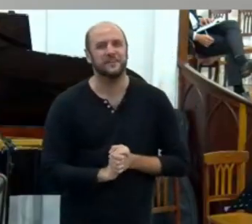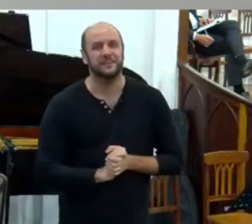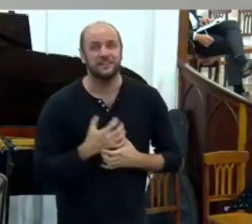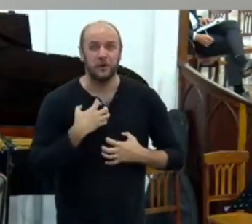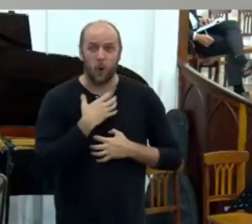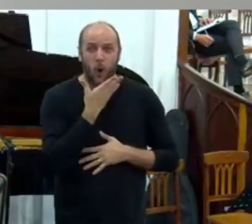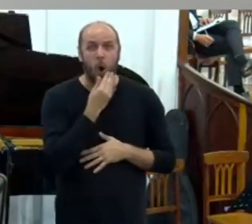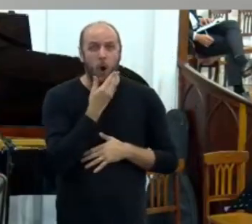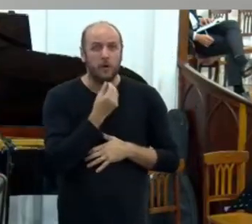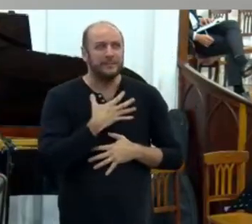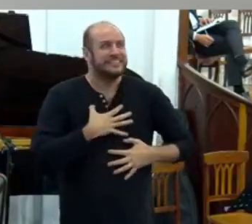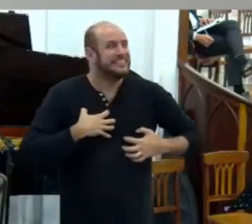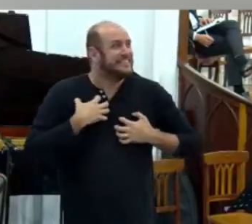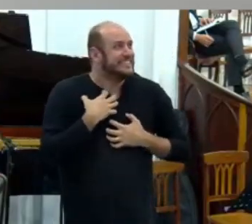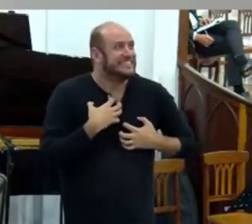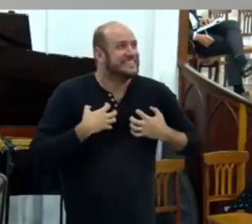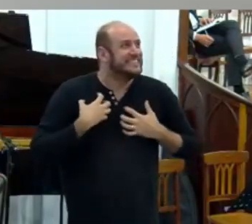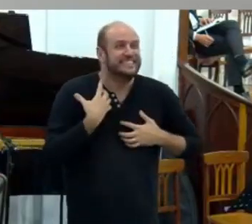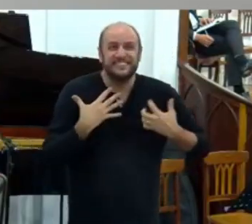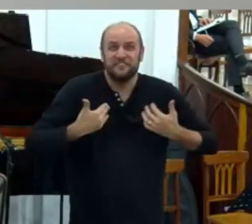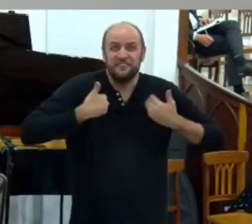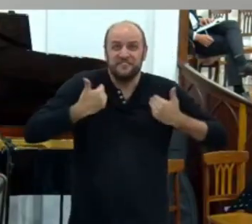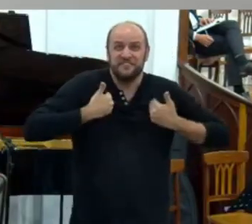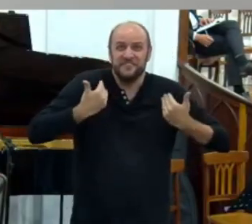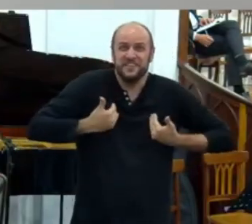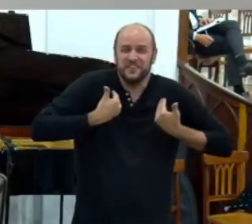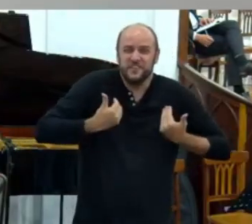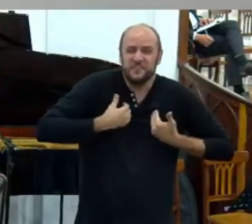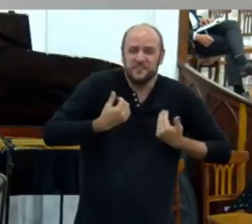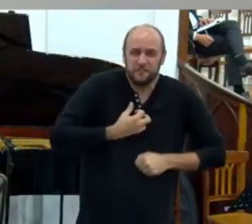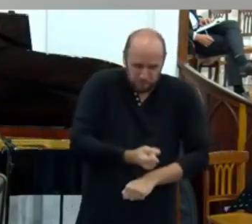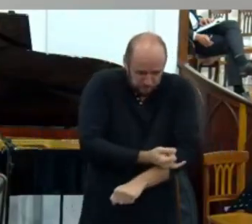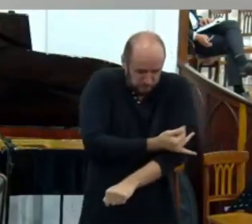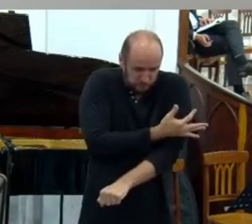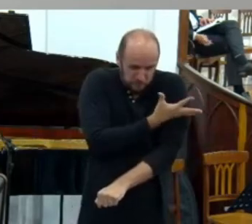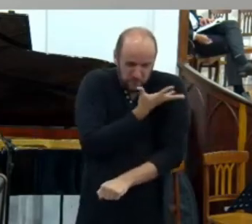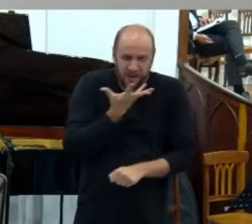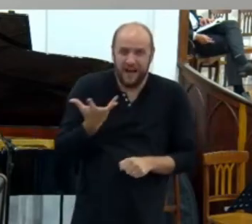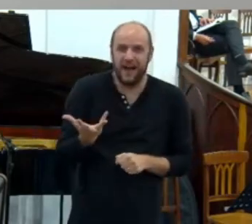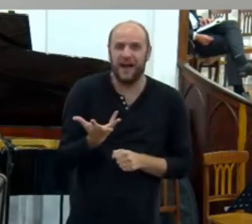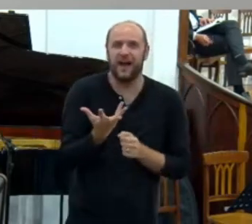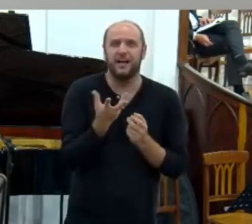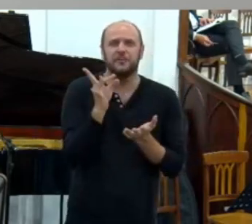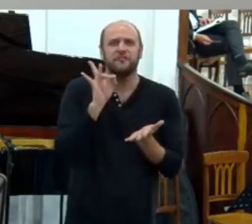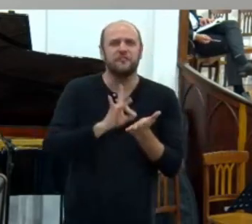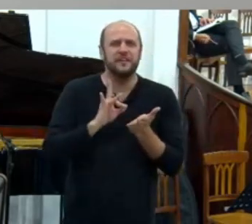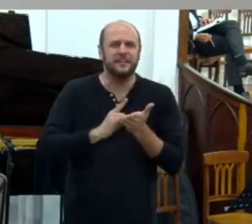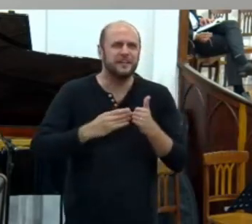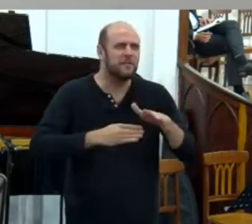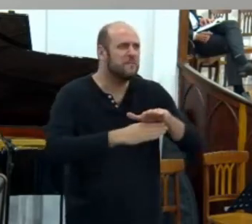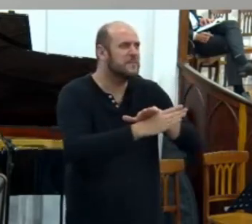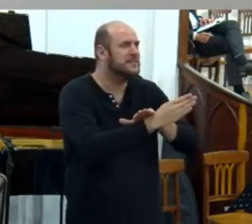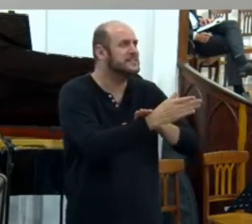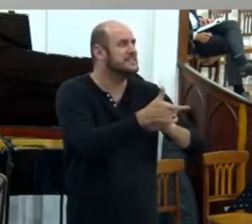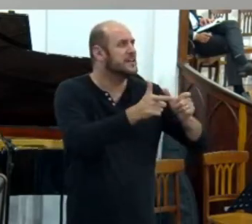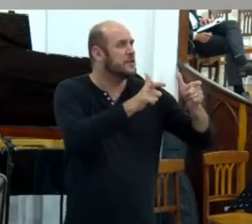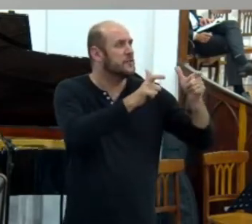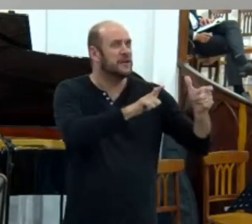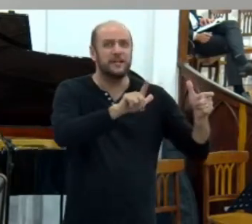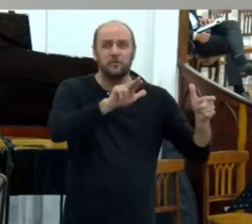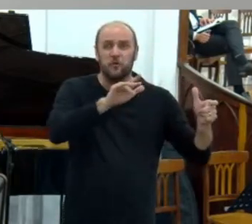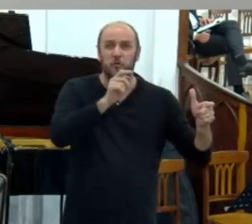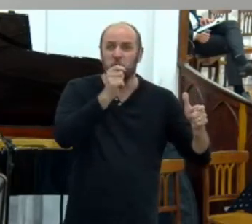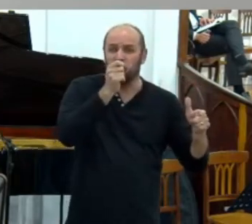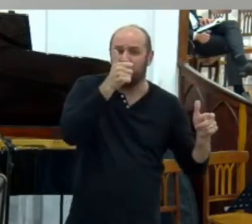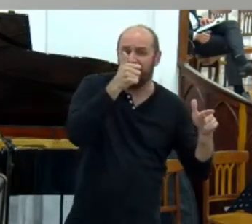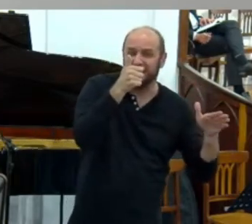transmitia fervor, alegria, como se ele estivesse realmente indo para a antessala do céu.